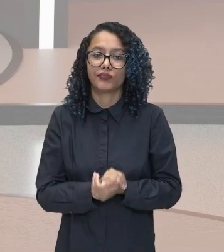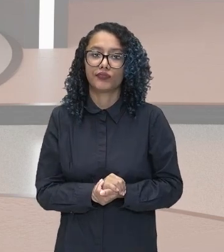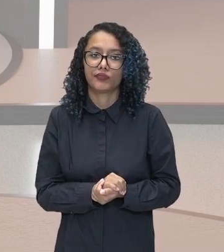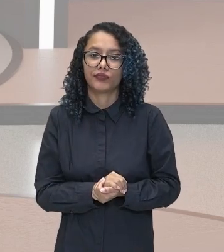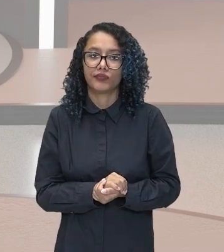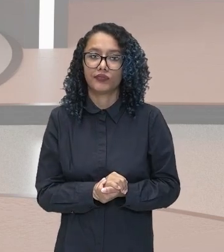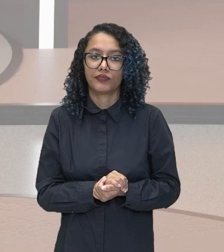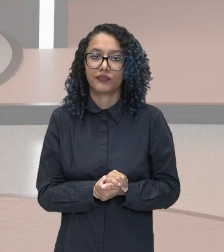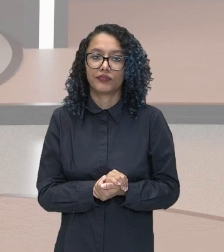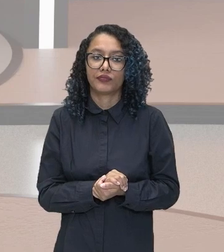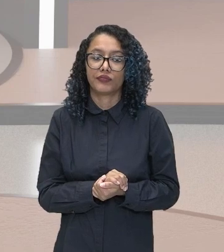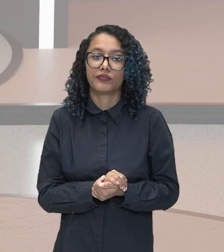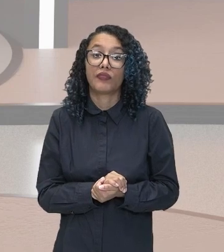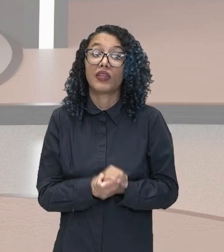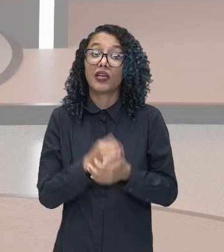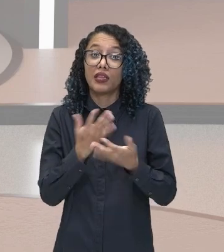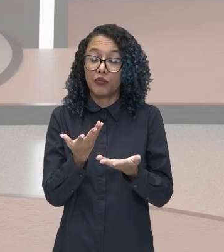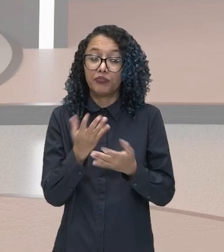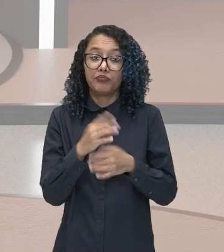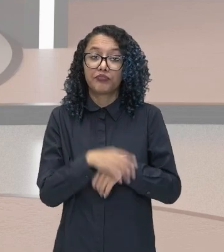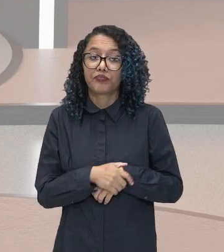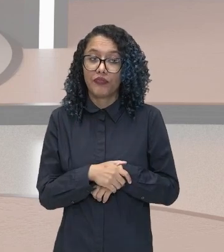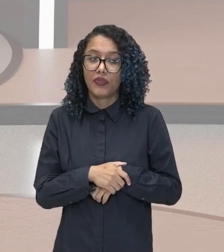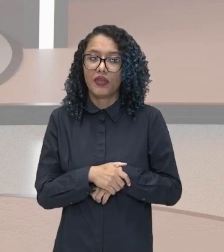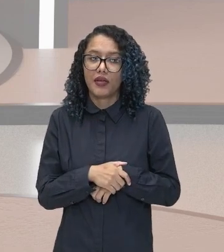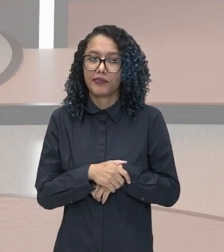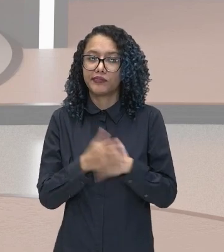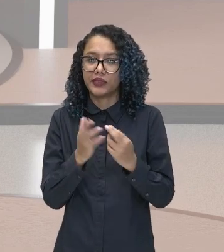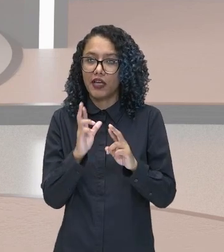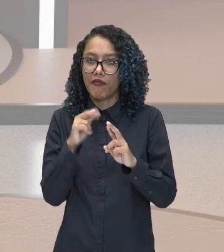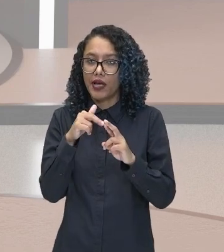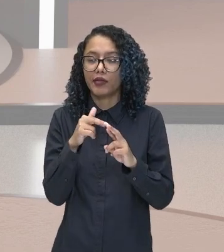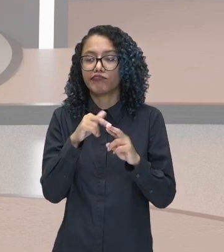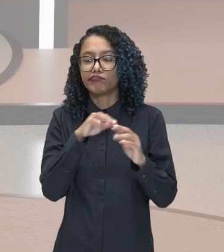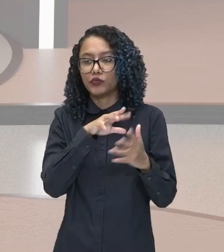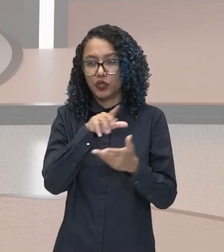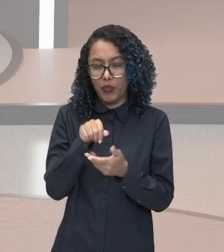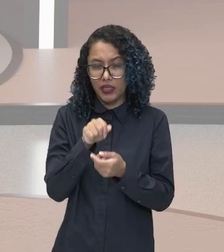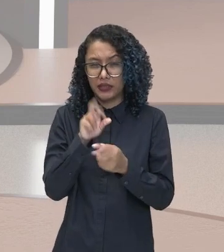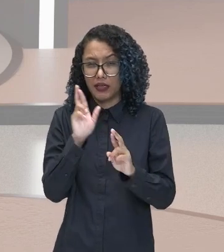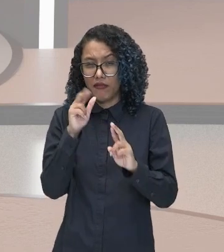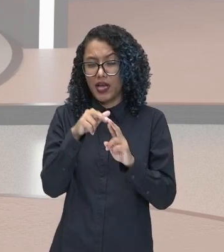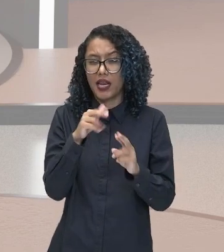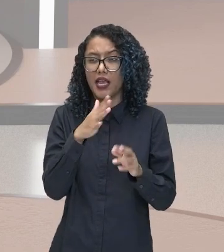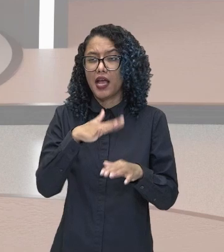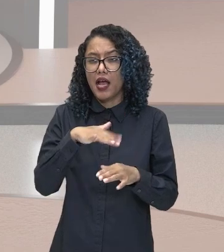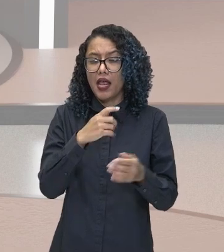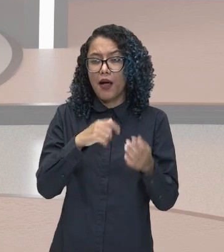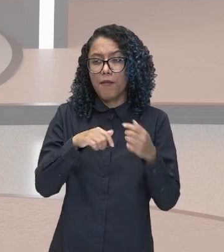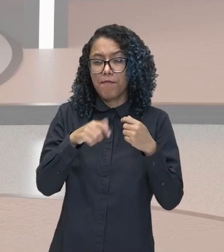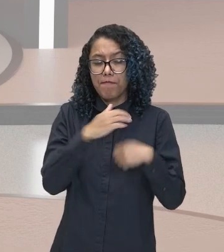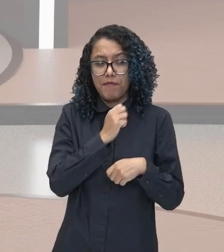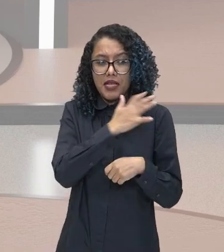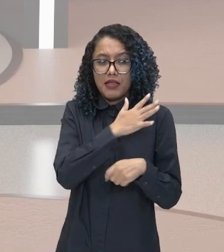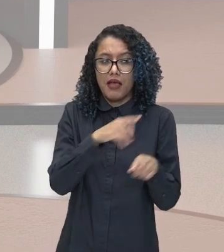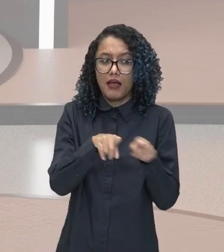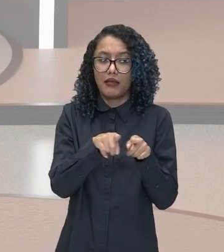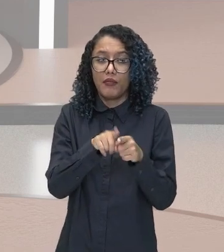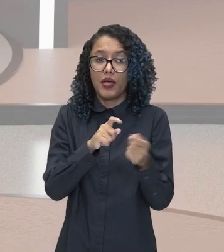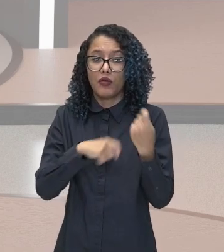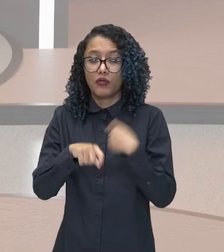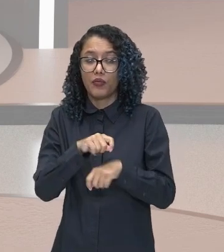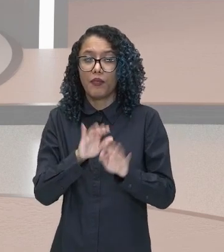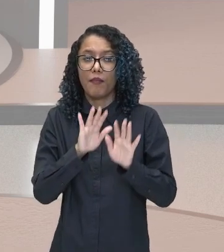vai estar ligada à parte econômica e à parte militar. Agora, em extensão territorial, tá?